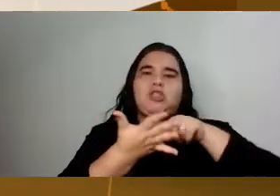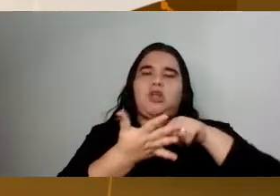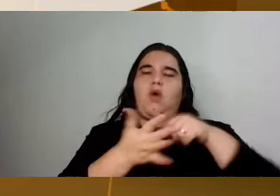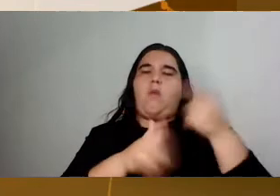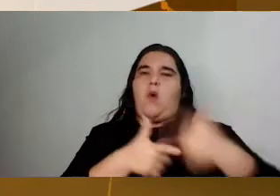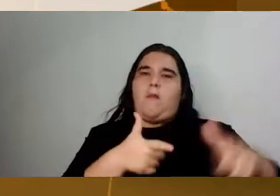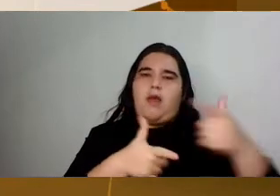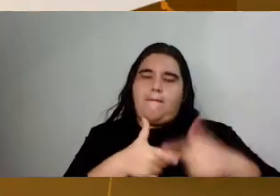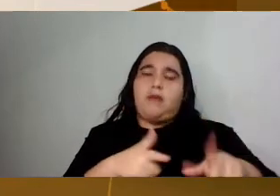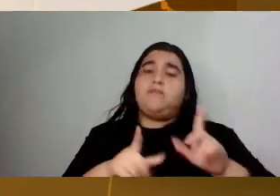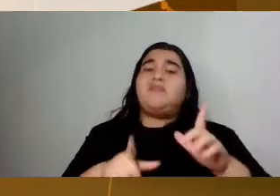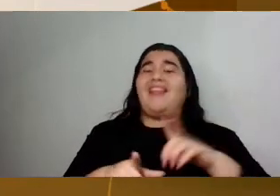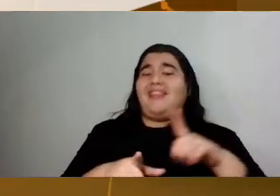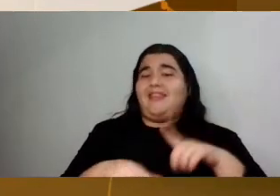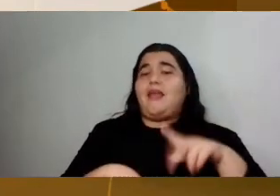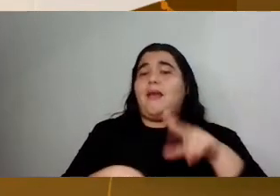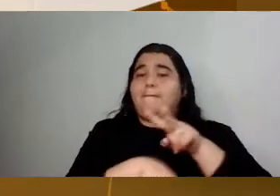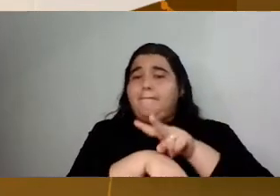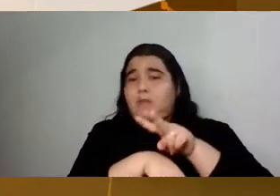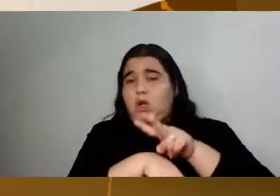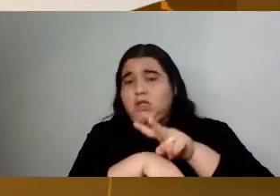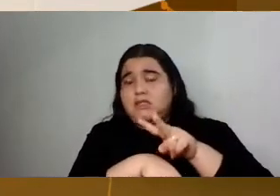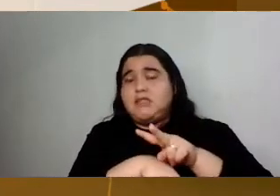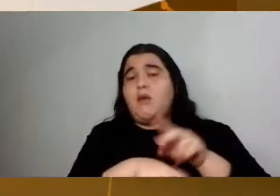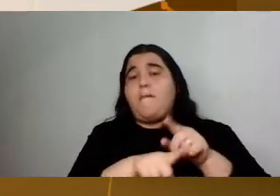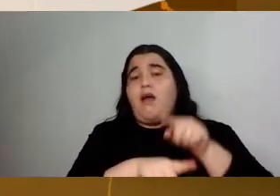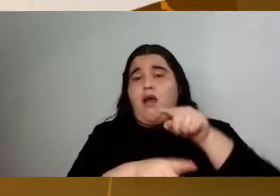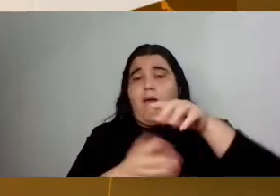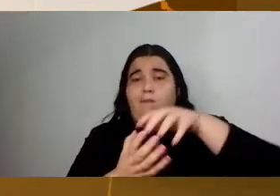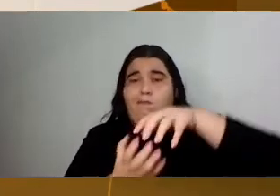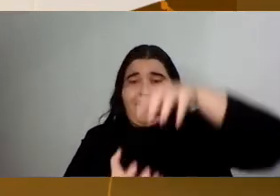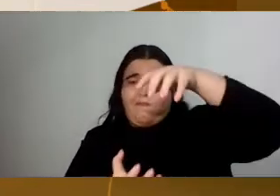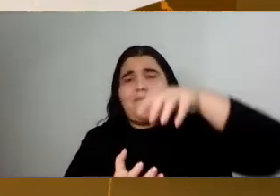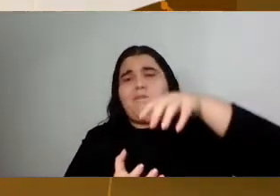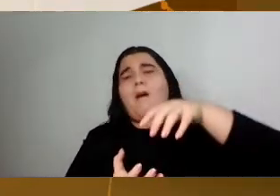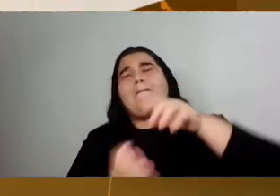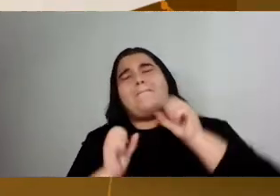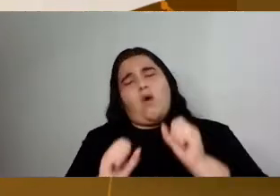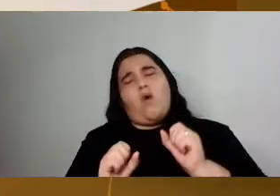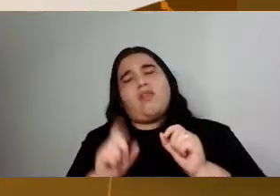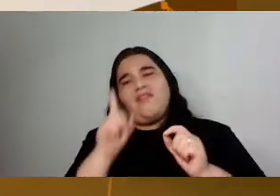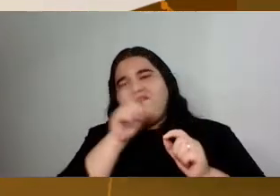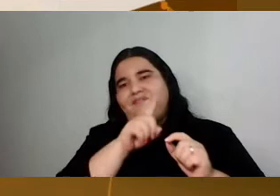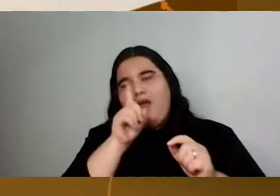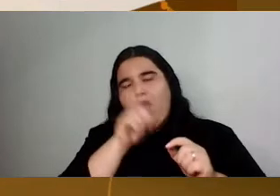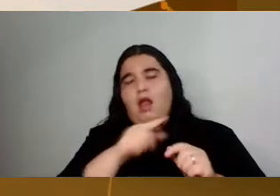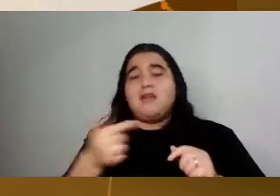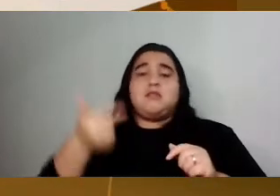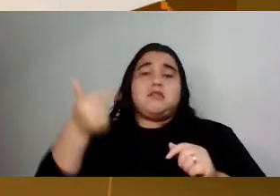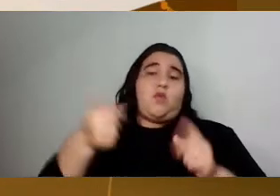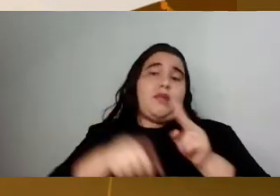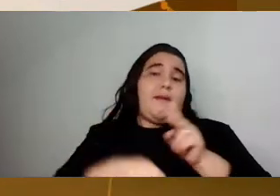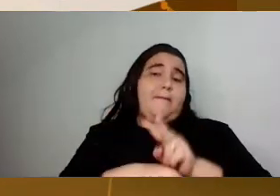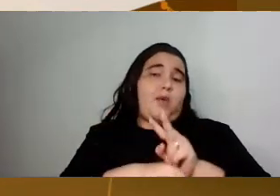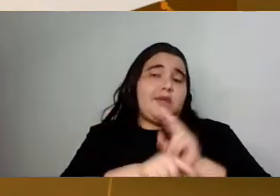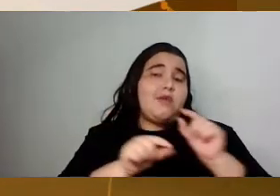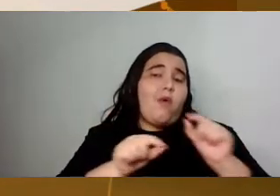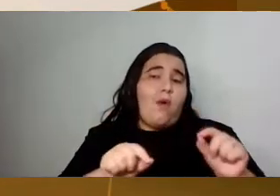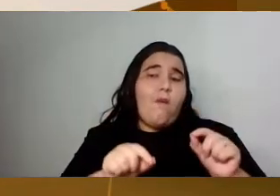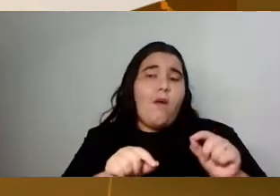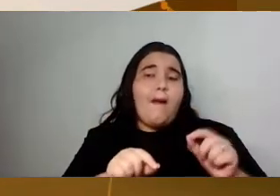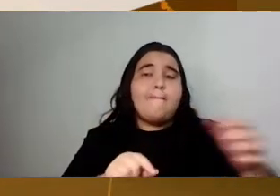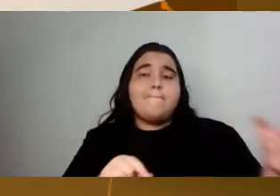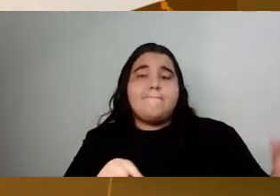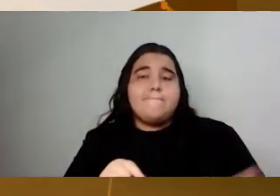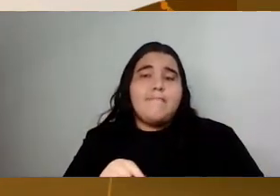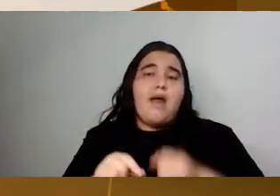proteções, esse dispositivo ele pode falhar. Então, uma segunda proteção que a gente incorpora é pegar o sensor de